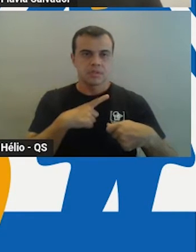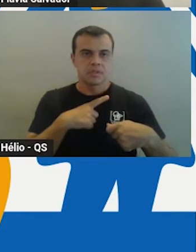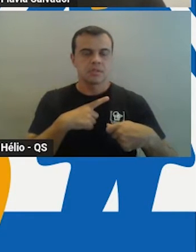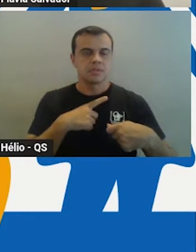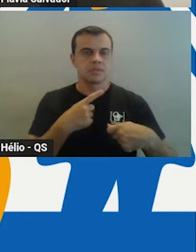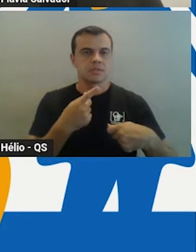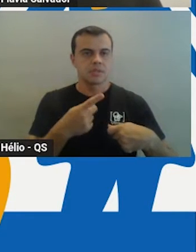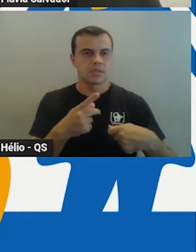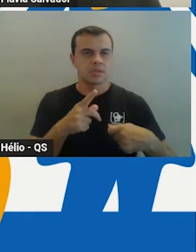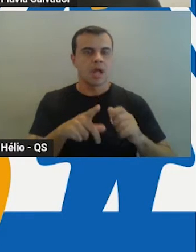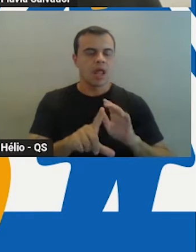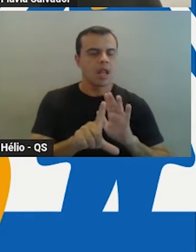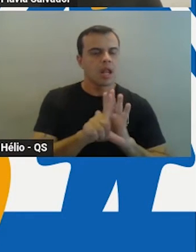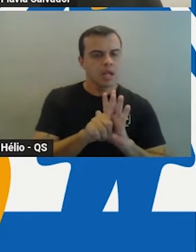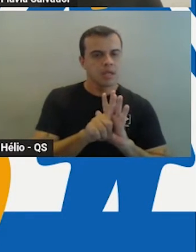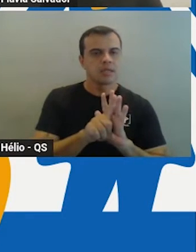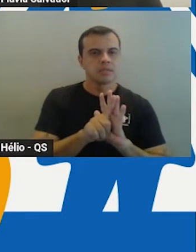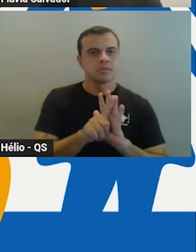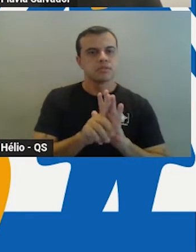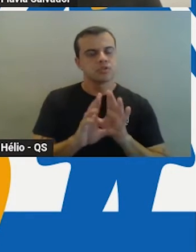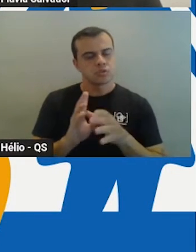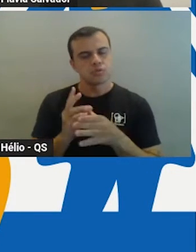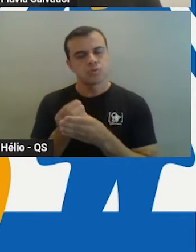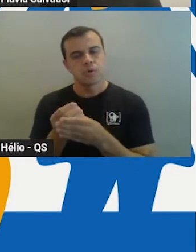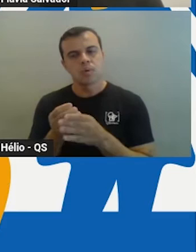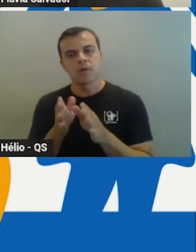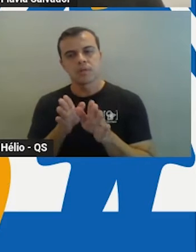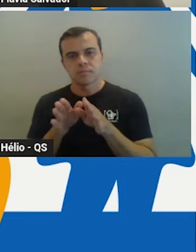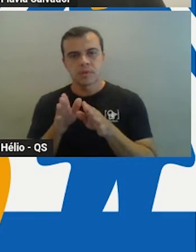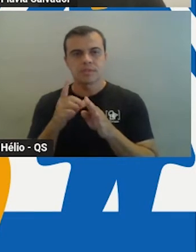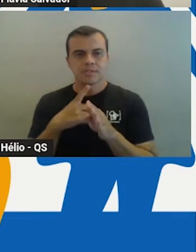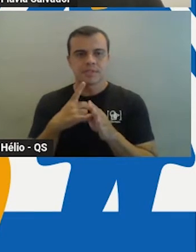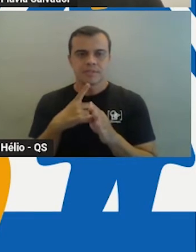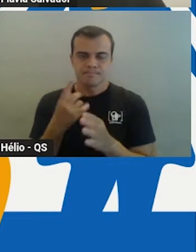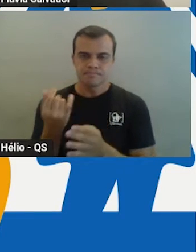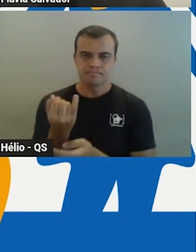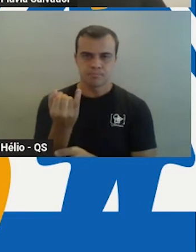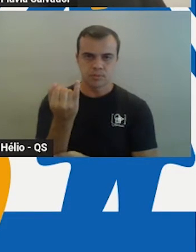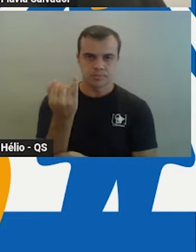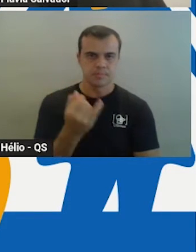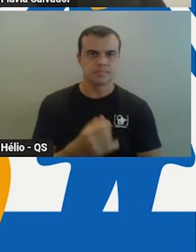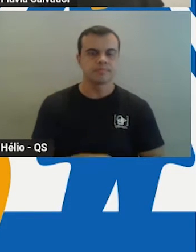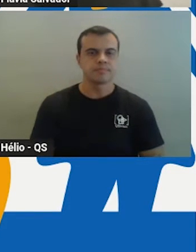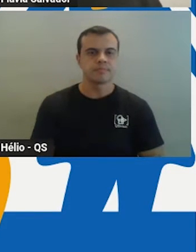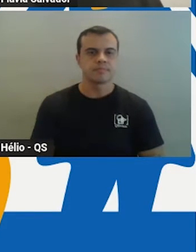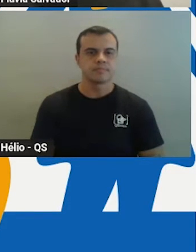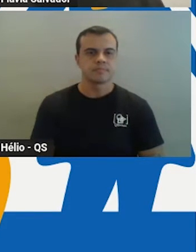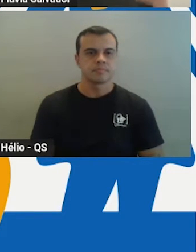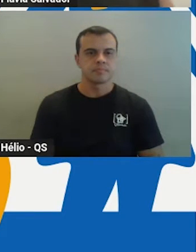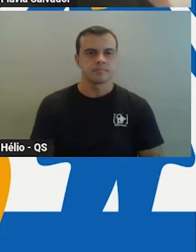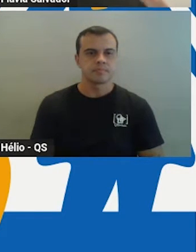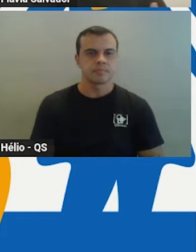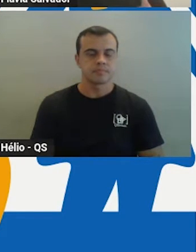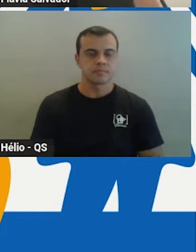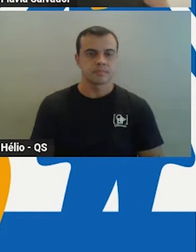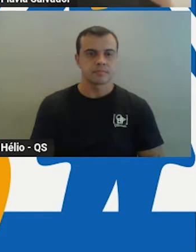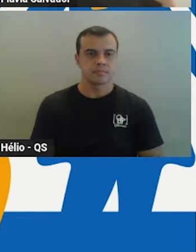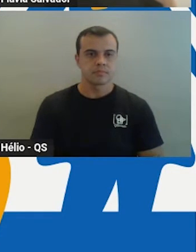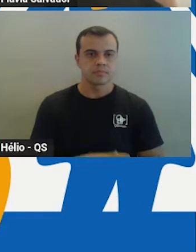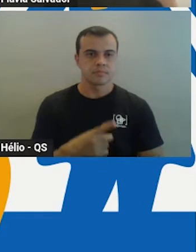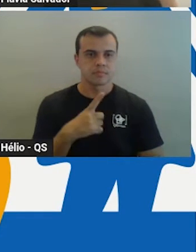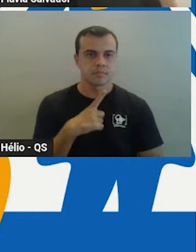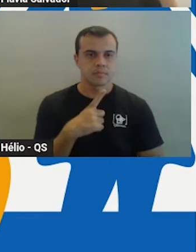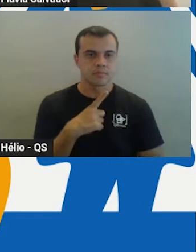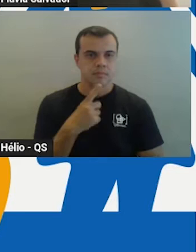de que as leis e que a inclusão e a acessibilidade sejam colocadas em prática. Ou seja, está muito